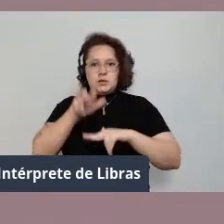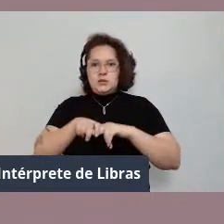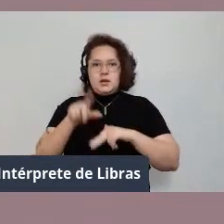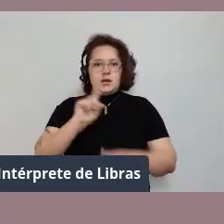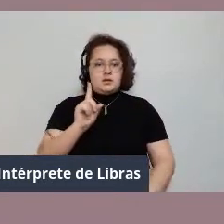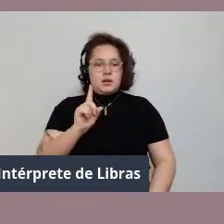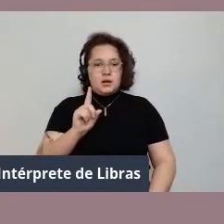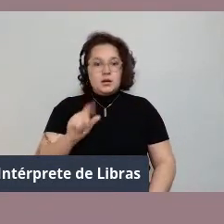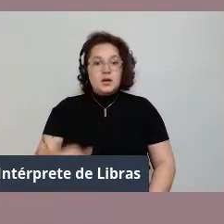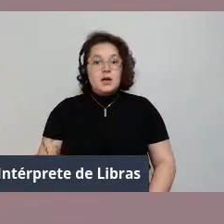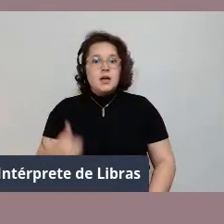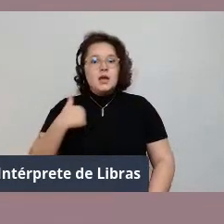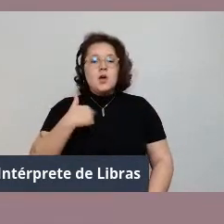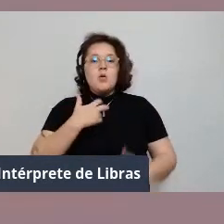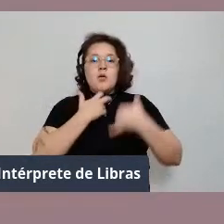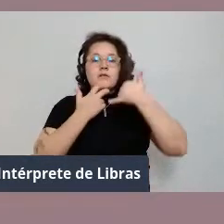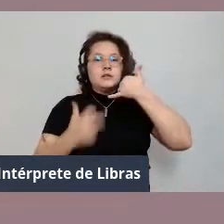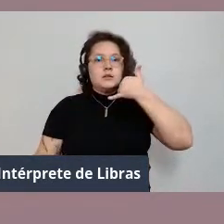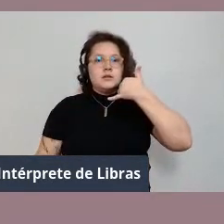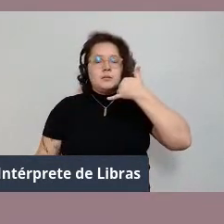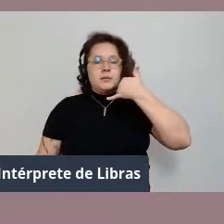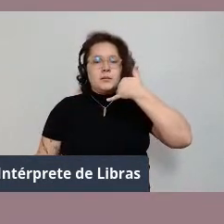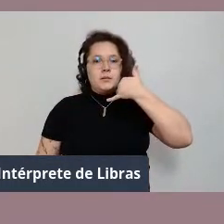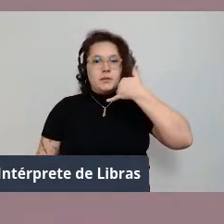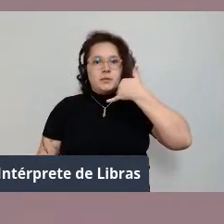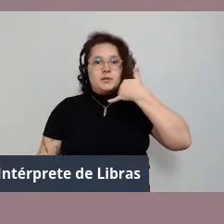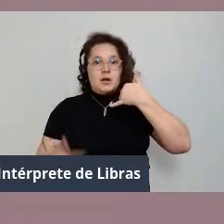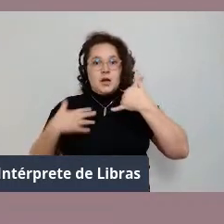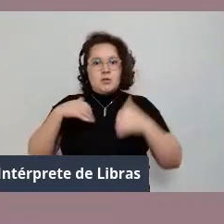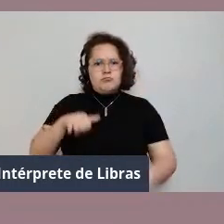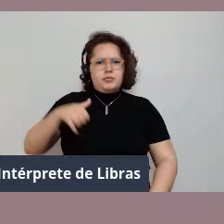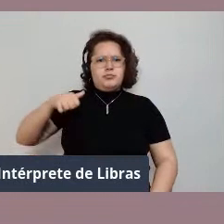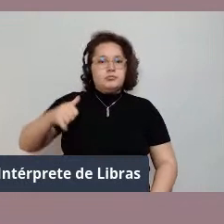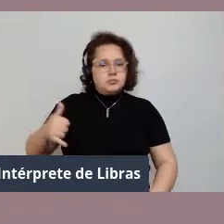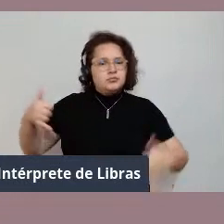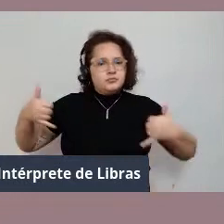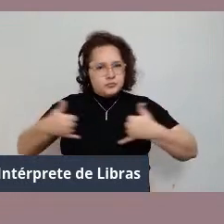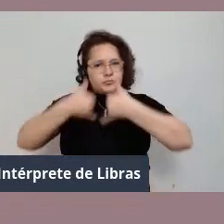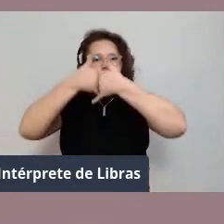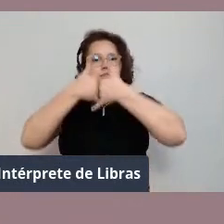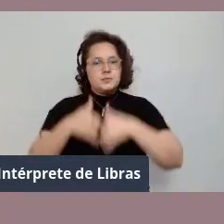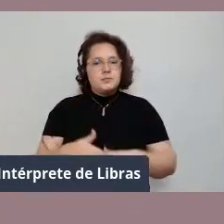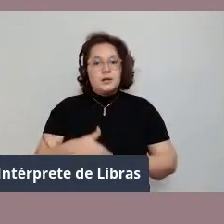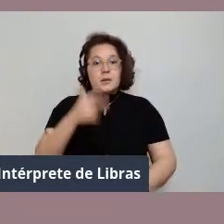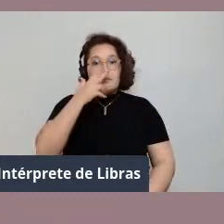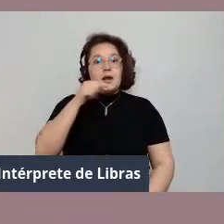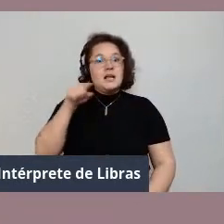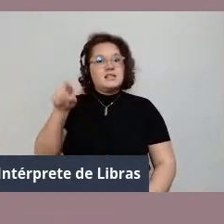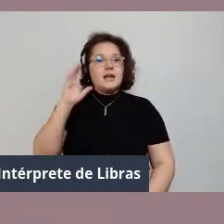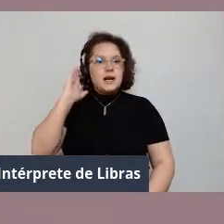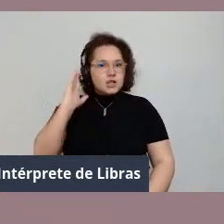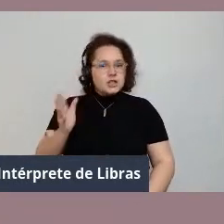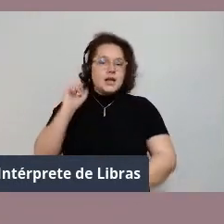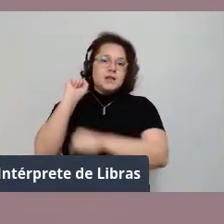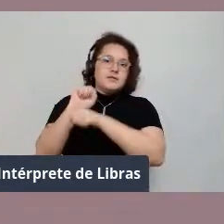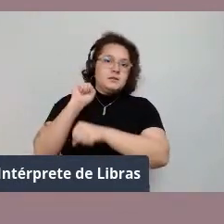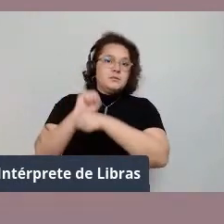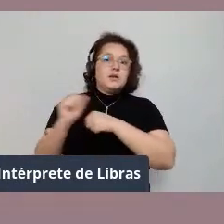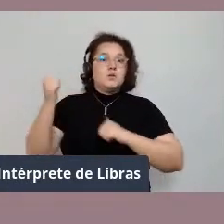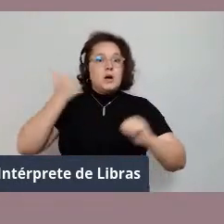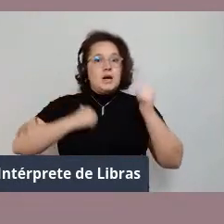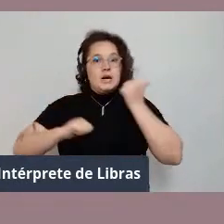A voz rascante atendeu ao primeiro toque, como quem estivesse a postos, ansiosa,